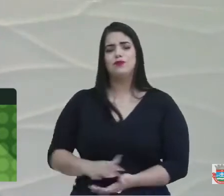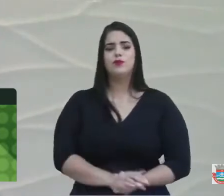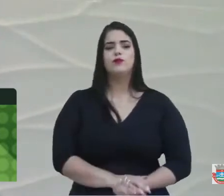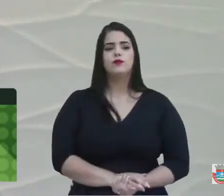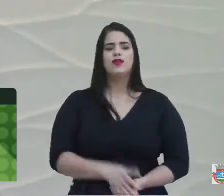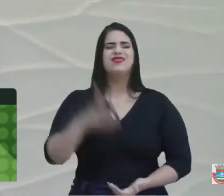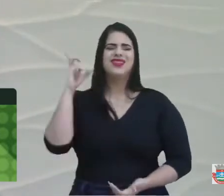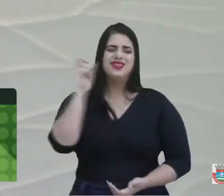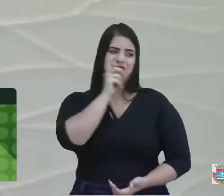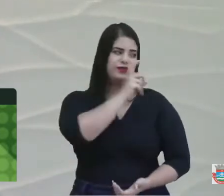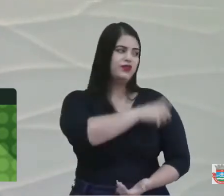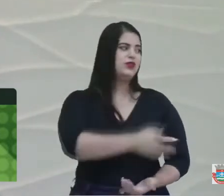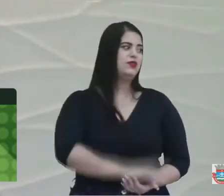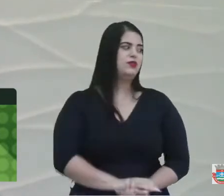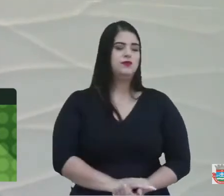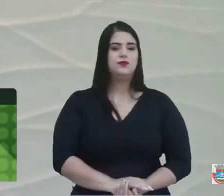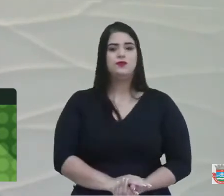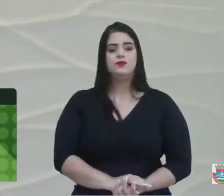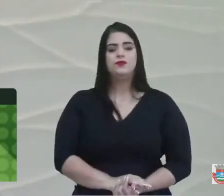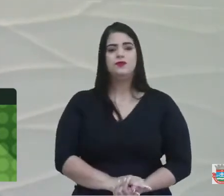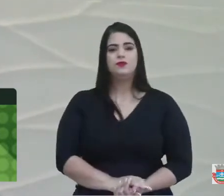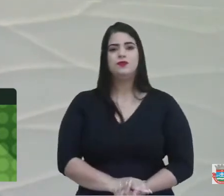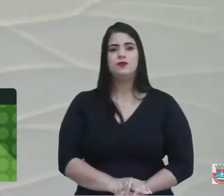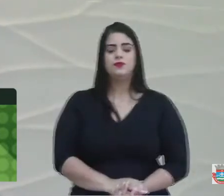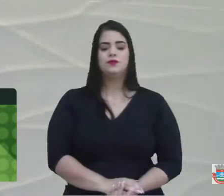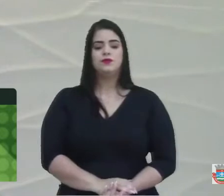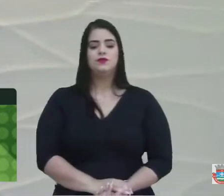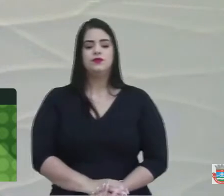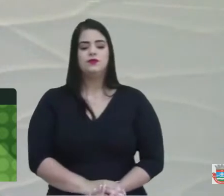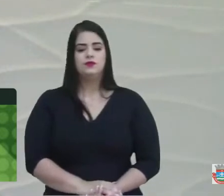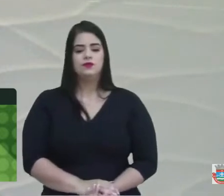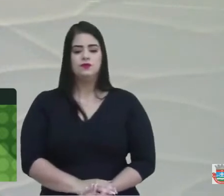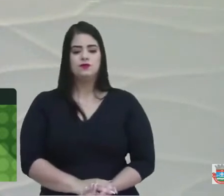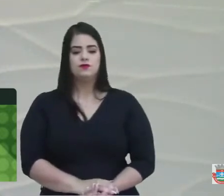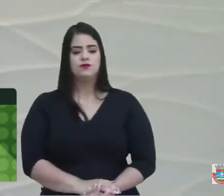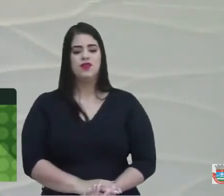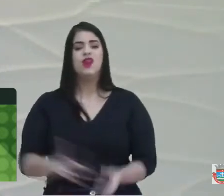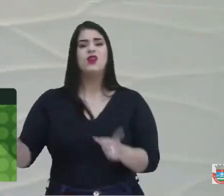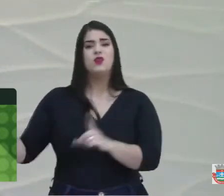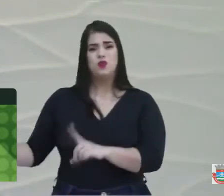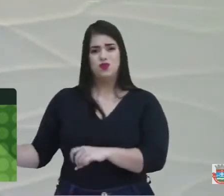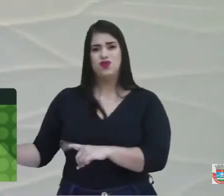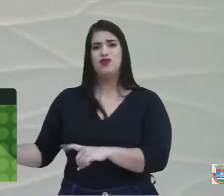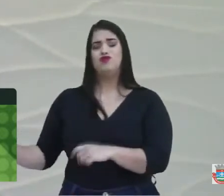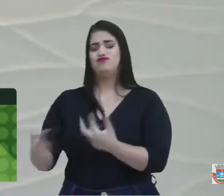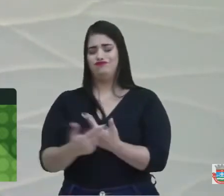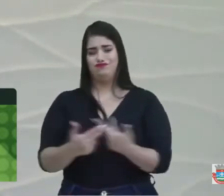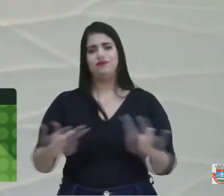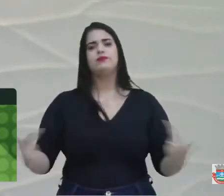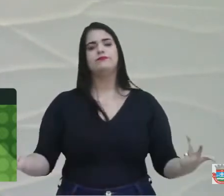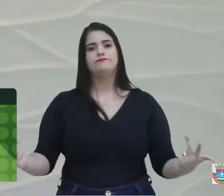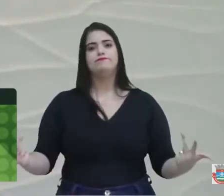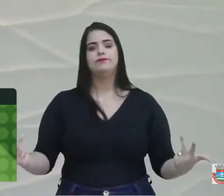um daqueles que a gente vai passar, por um momento aí muito difícil, principalmente as nossas comunidades rurais,